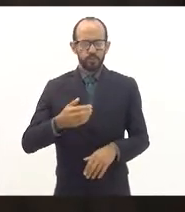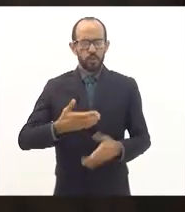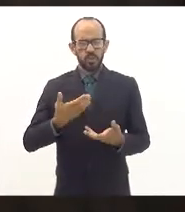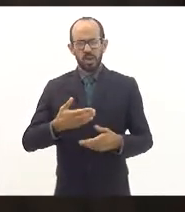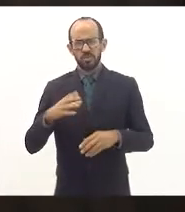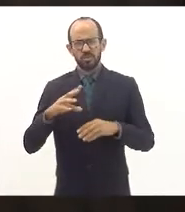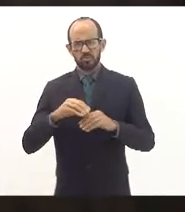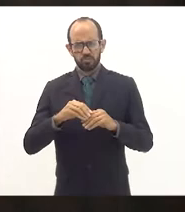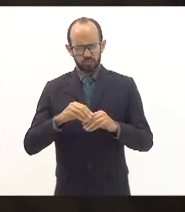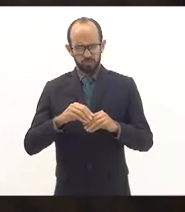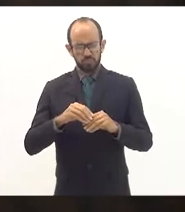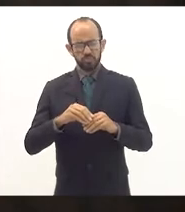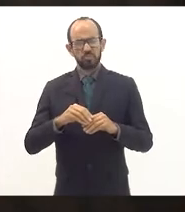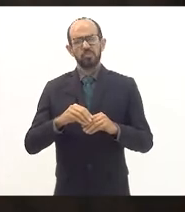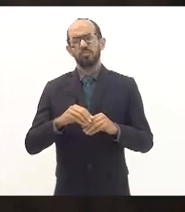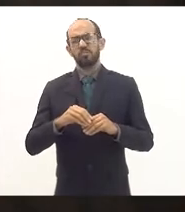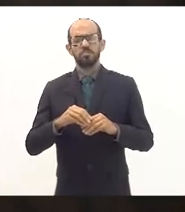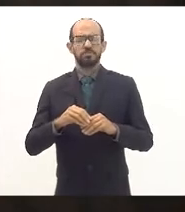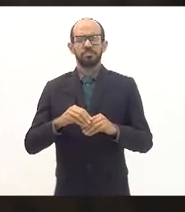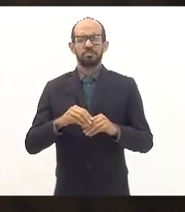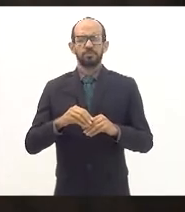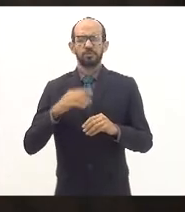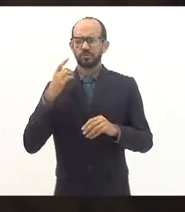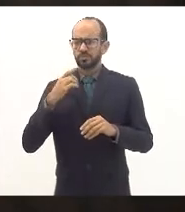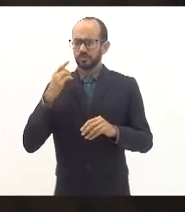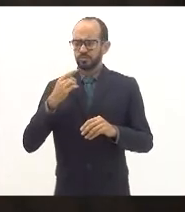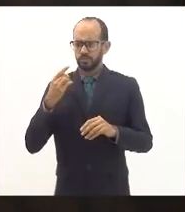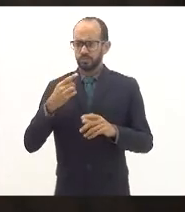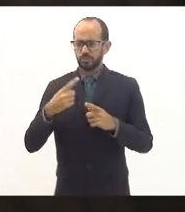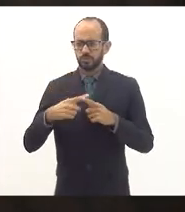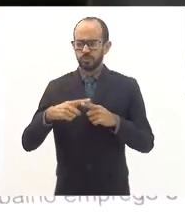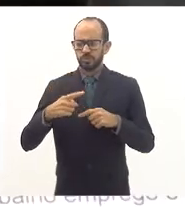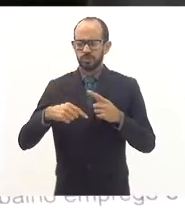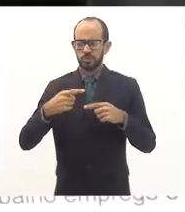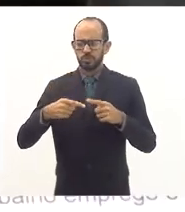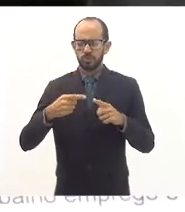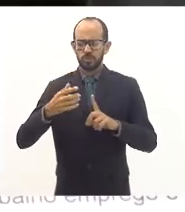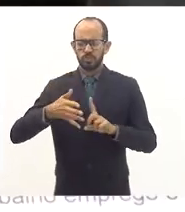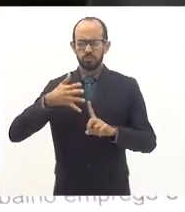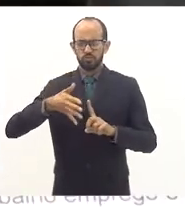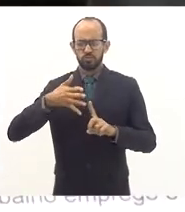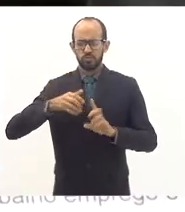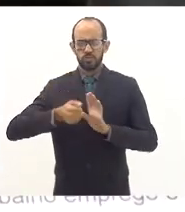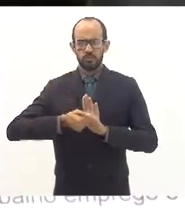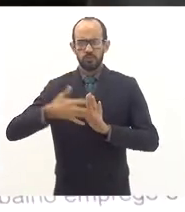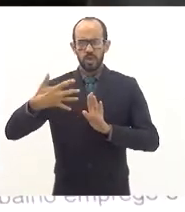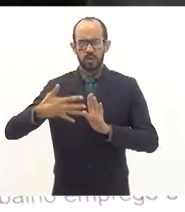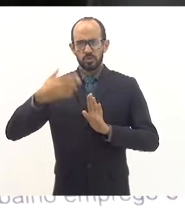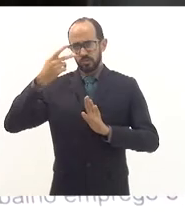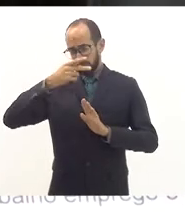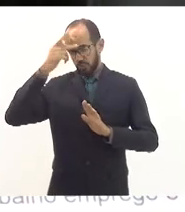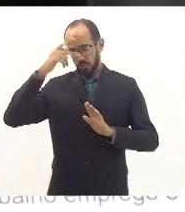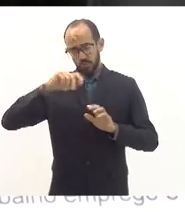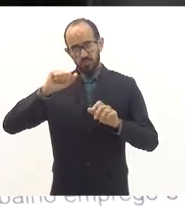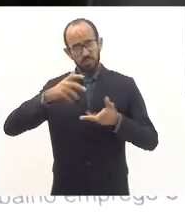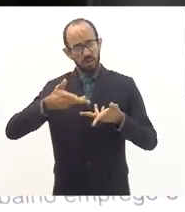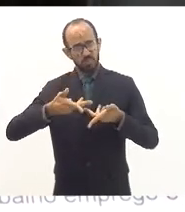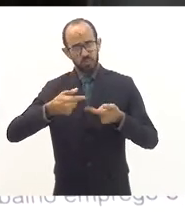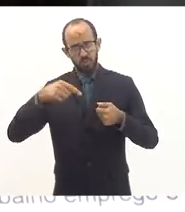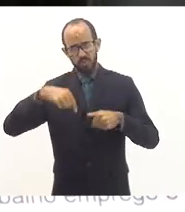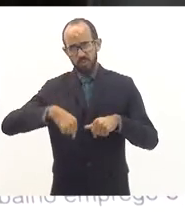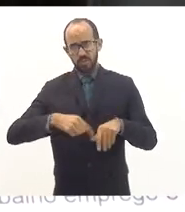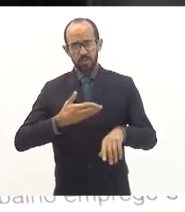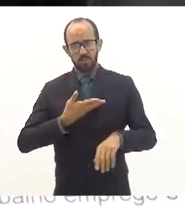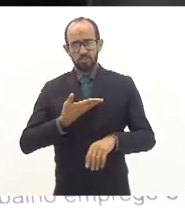deputada, porque, depois de tantos discursos e depois de pessoas, né, tão ilustres, né, de